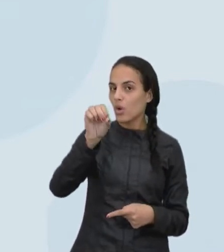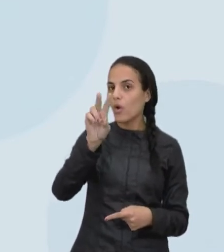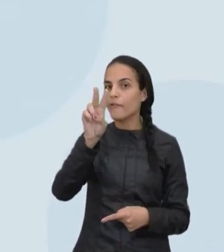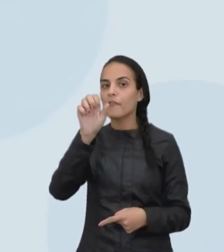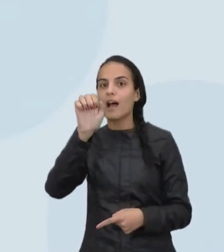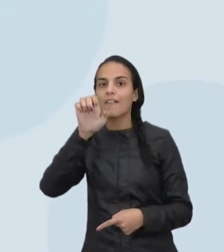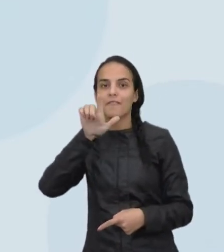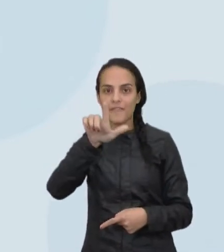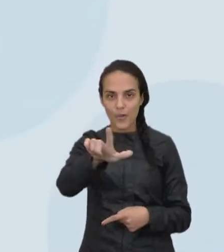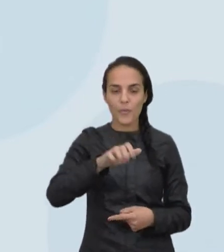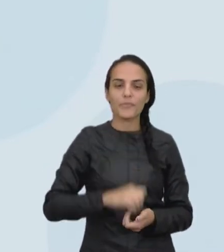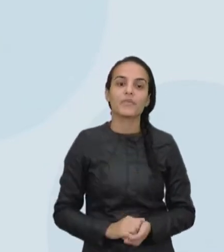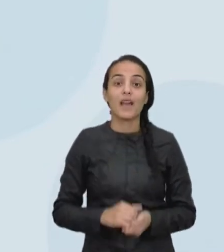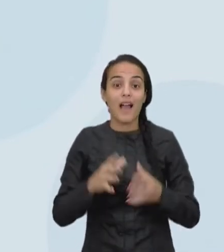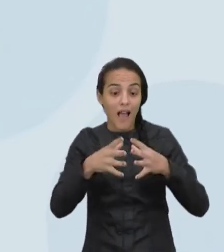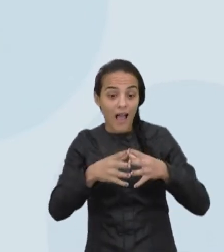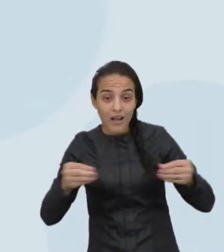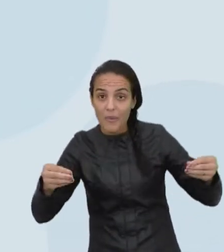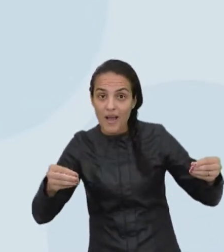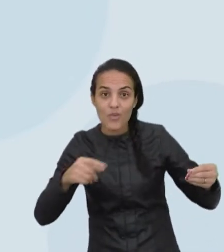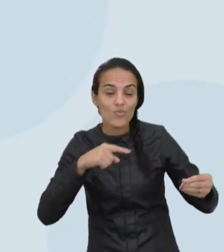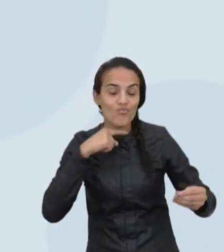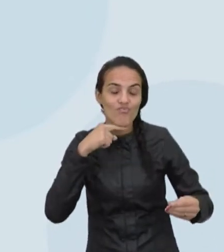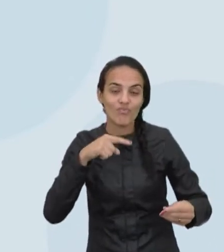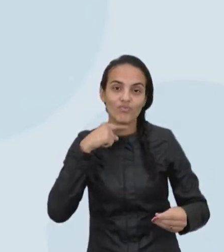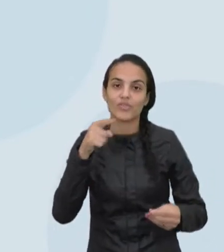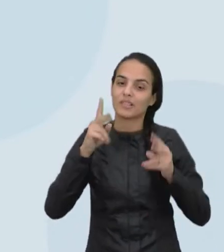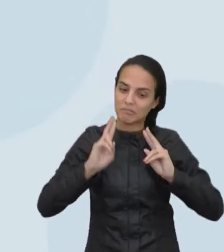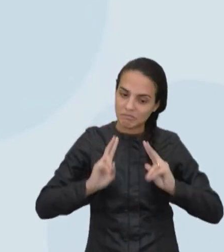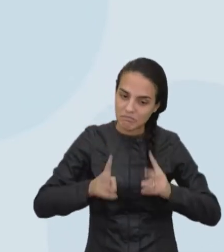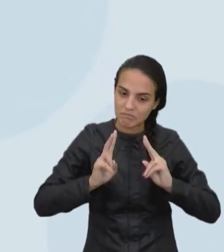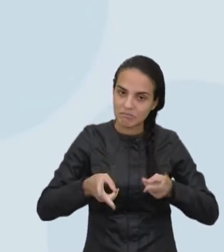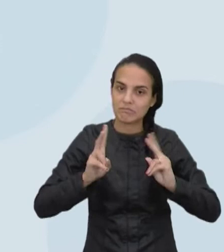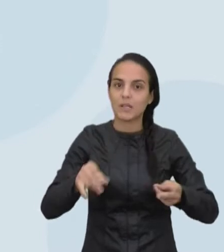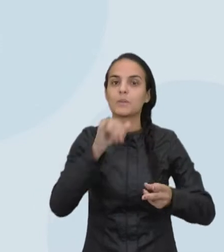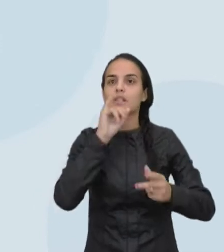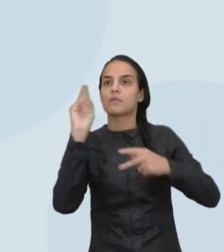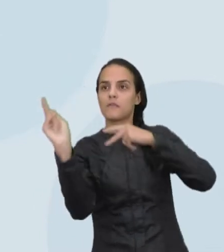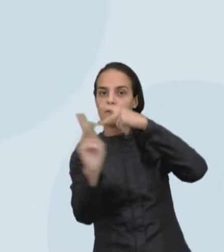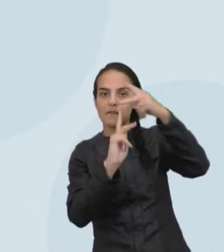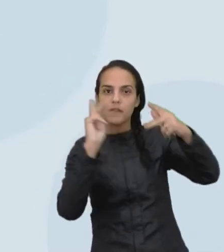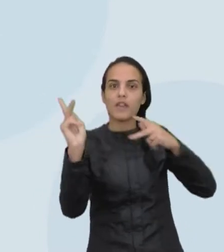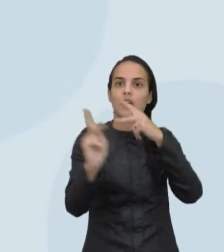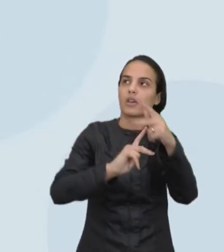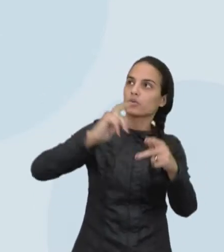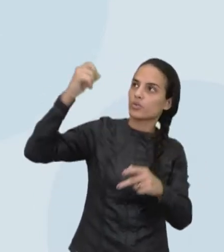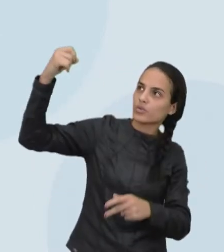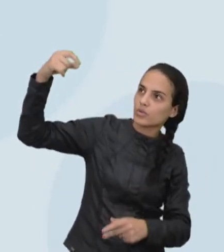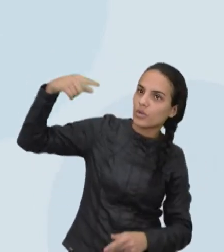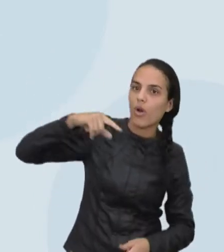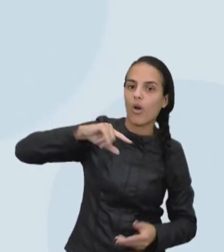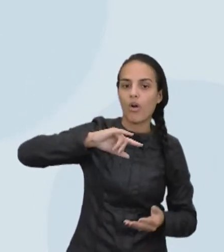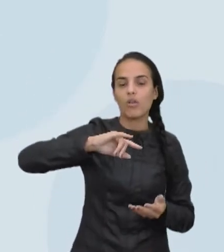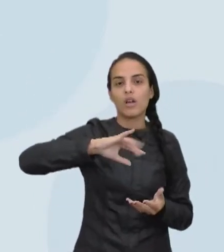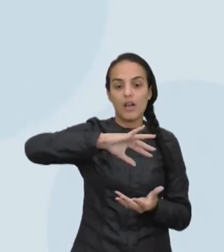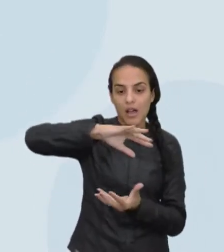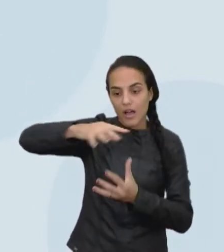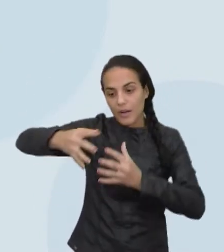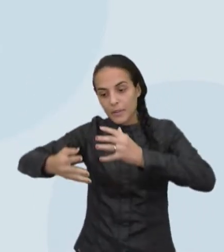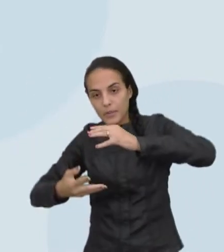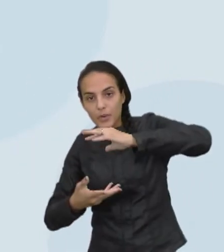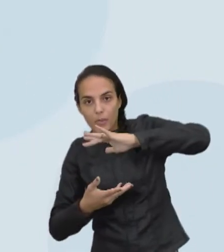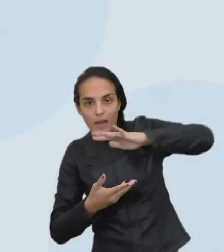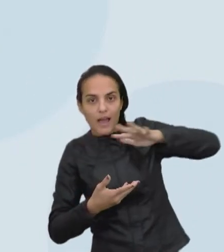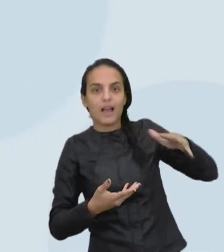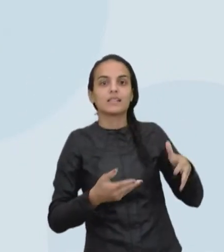de inesgotáveis, né? Ele não tem fim, como o vento, o solo, né? A biomassa também é um tipo, a água, né? Então,